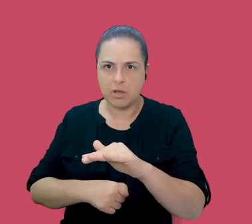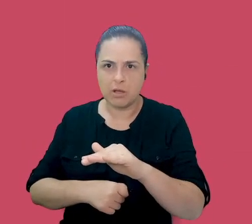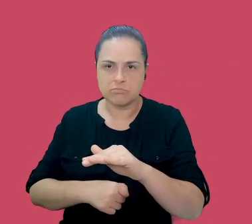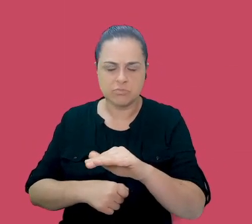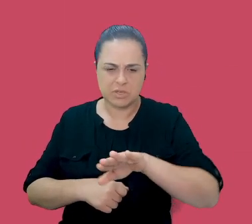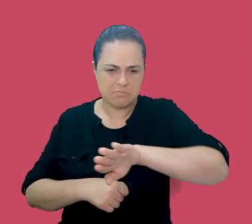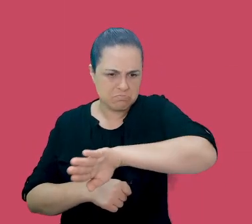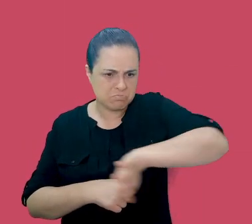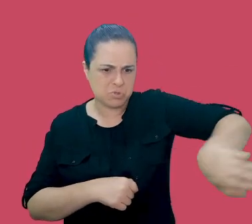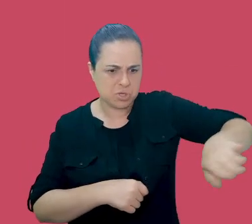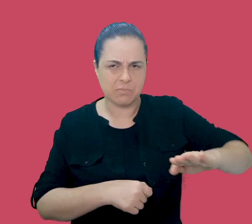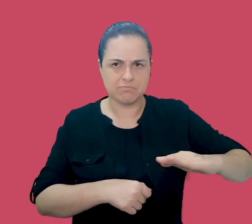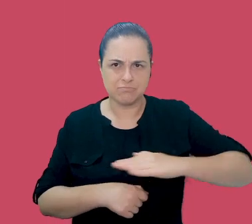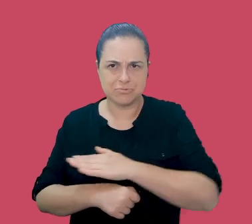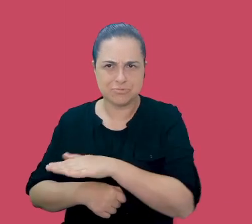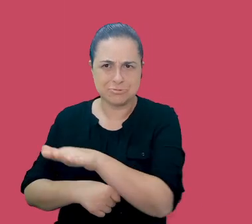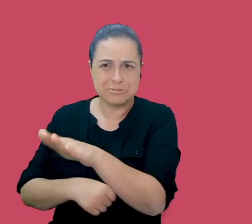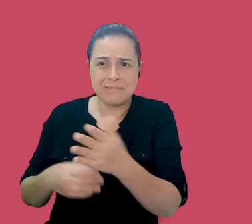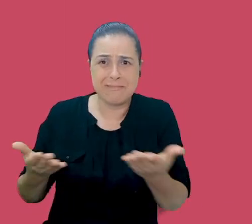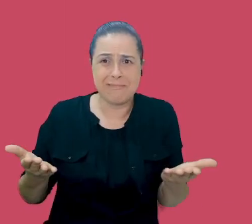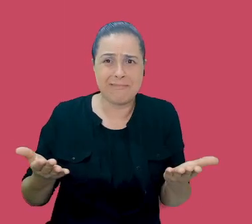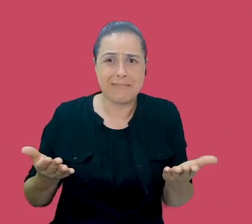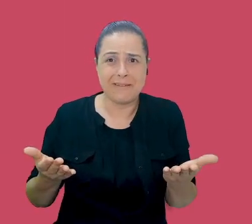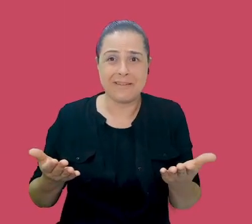que ele está